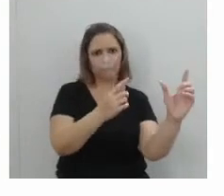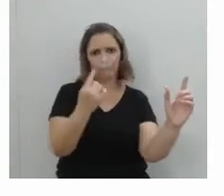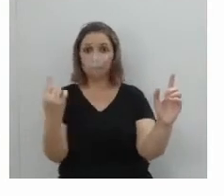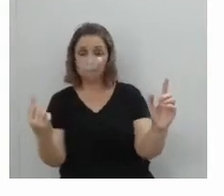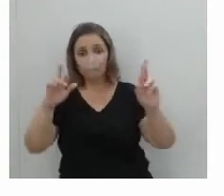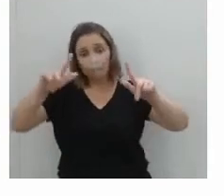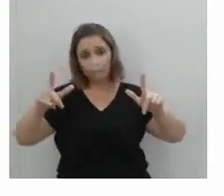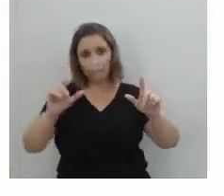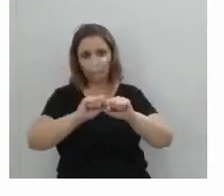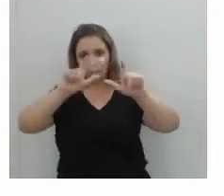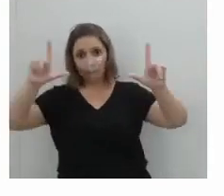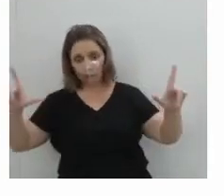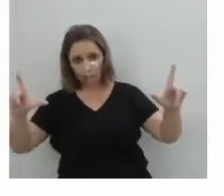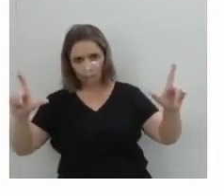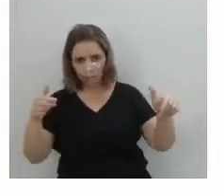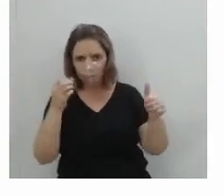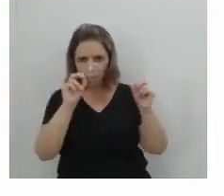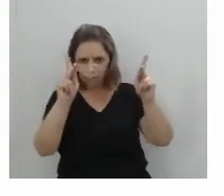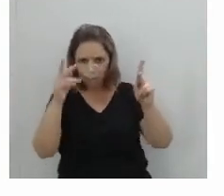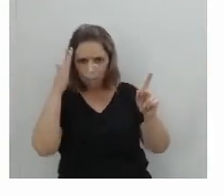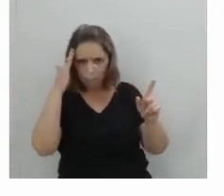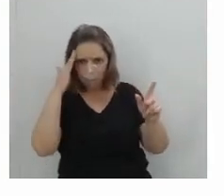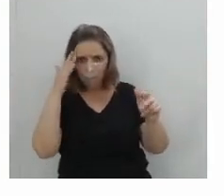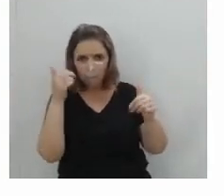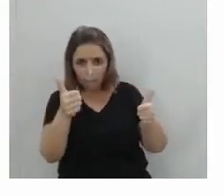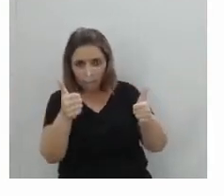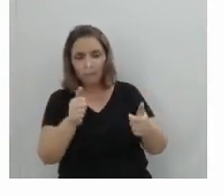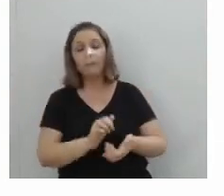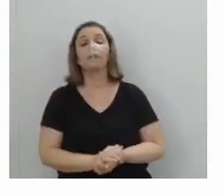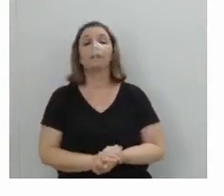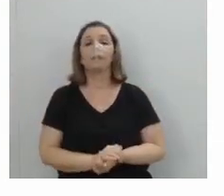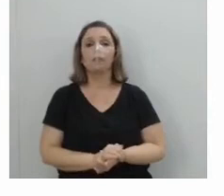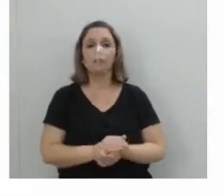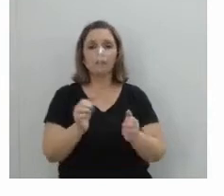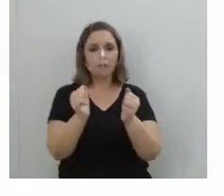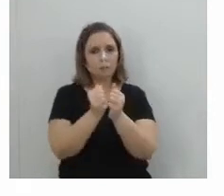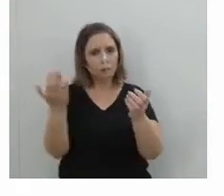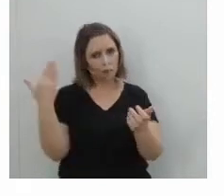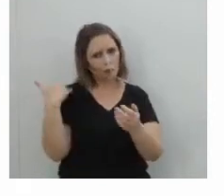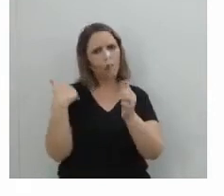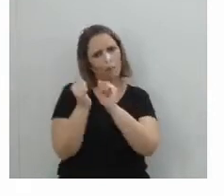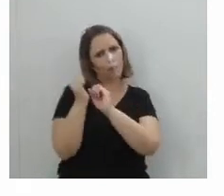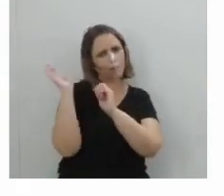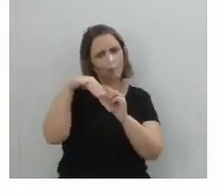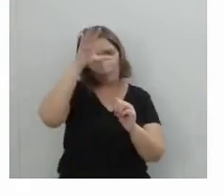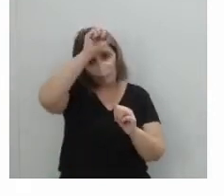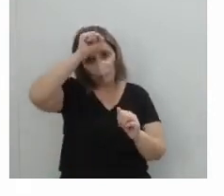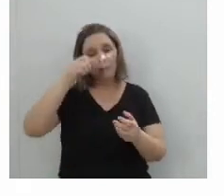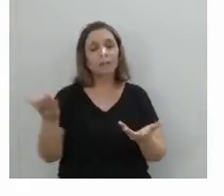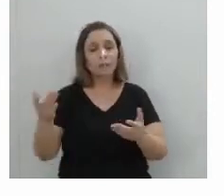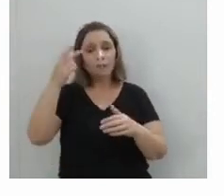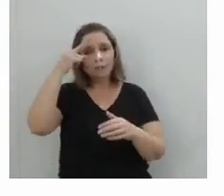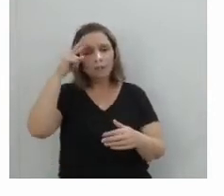vendo? Tranquilo. Então, até aí, tudo tranquilo, né? Então, vamos juntos comigo aprender um pouco sobre